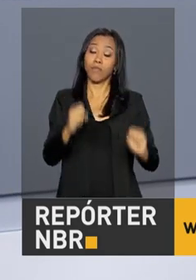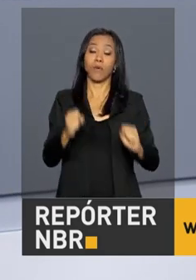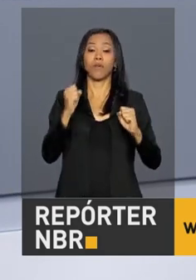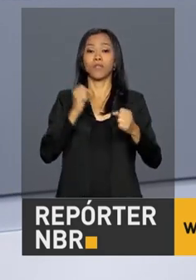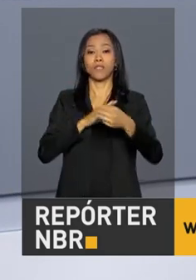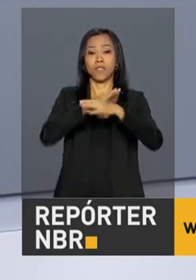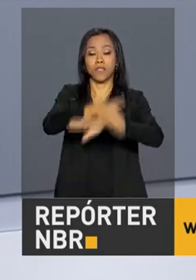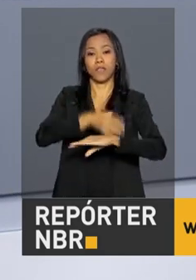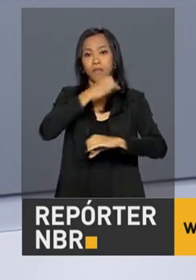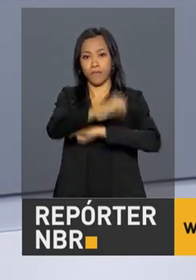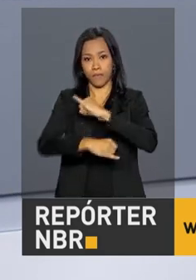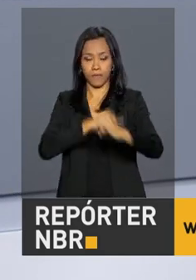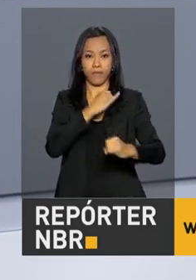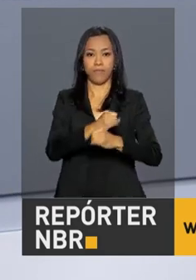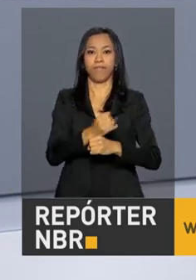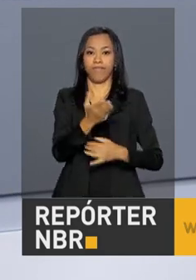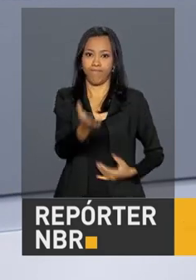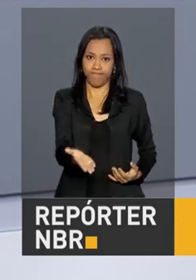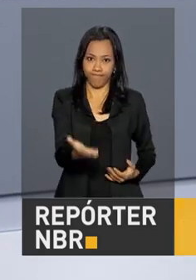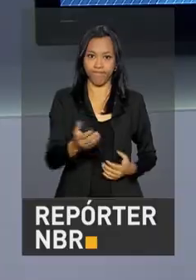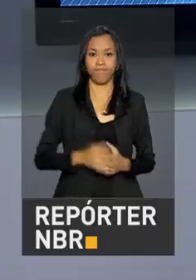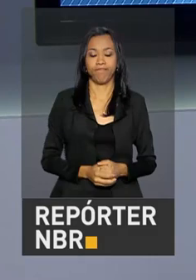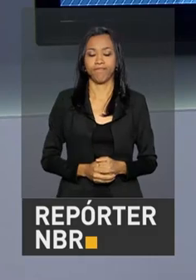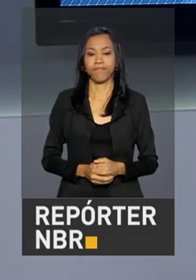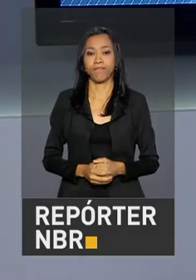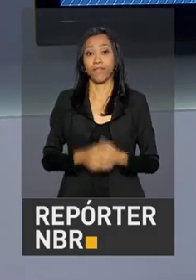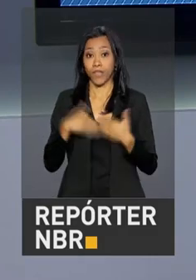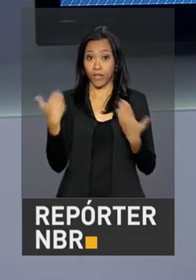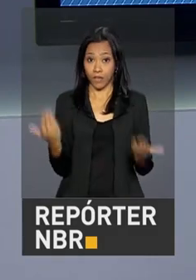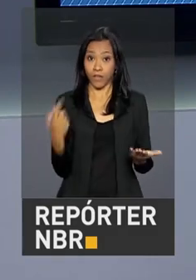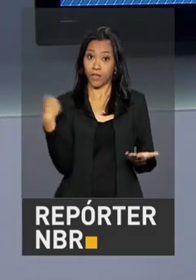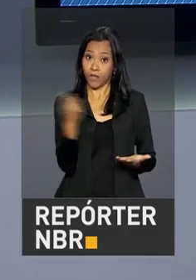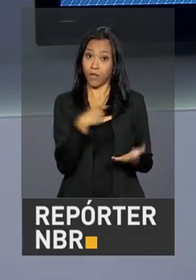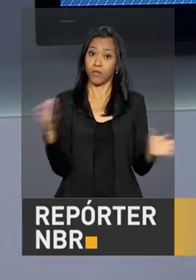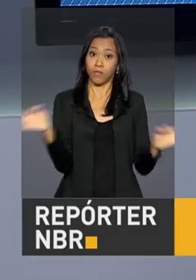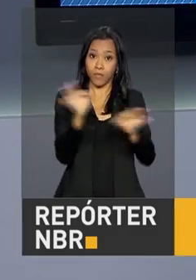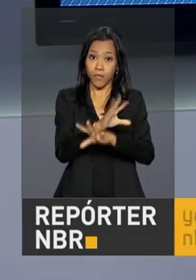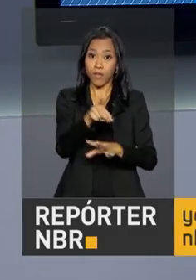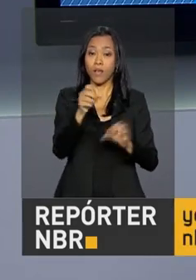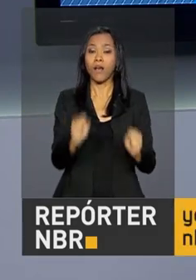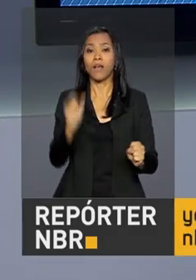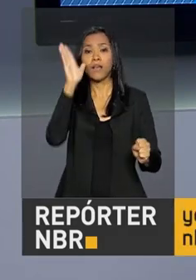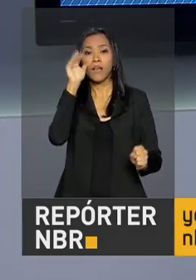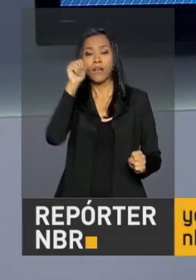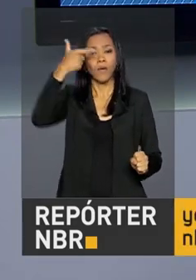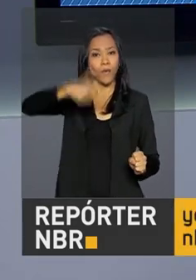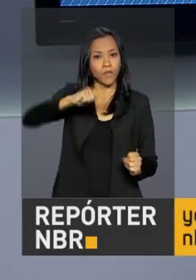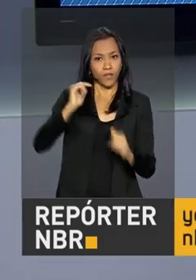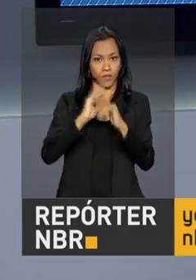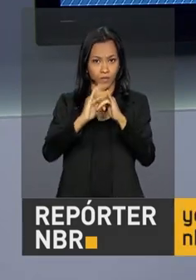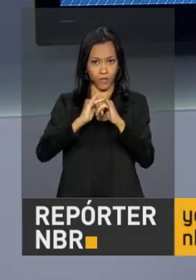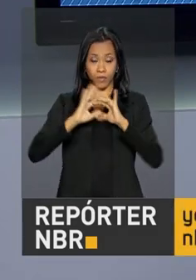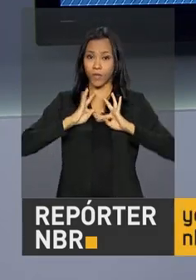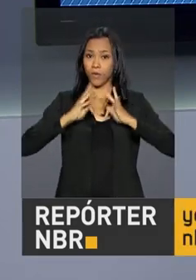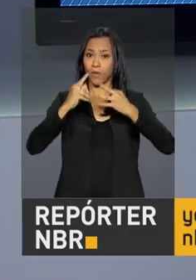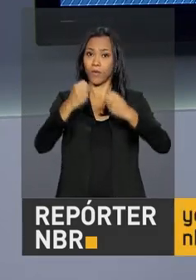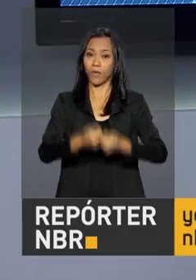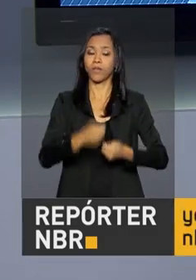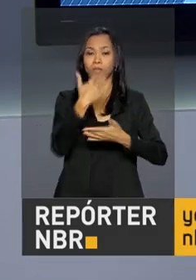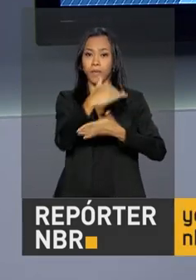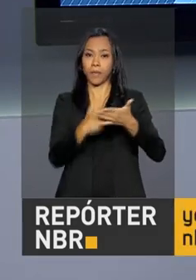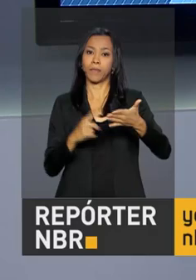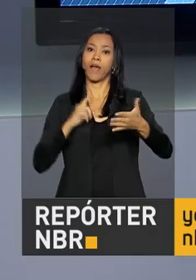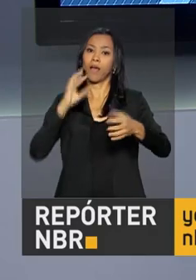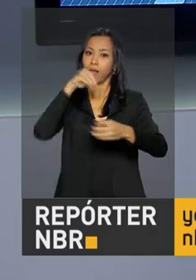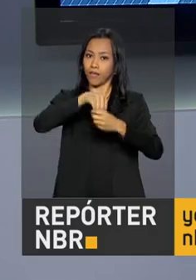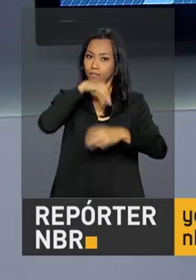basta acessar a página do evento na internet. Nós ficamos por aqui. Você pode rever as reportagens no YouTube e toda a nossa